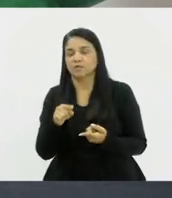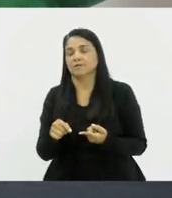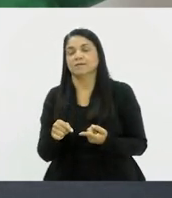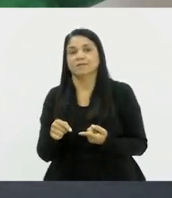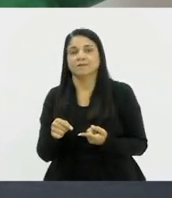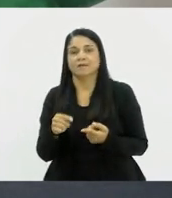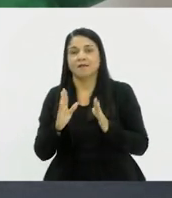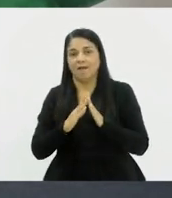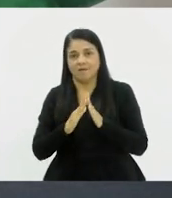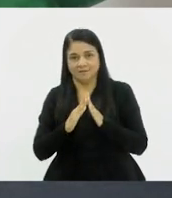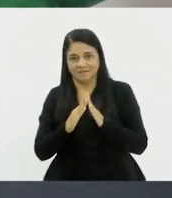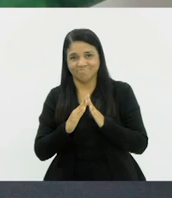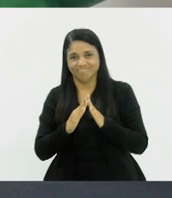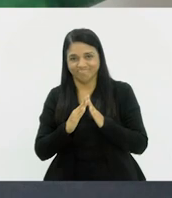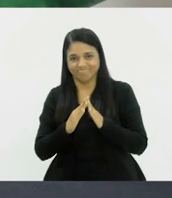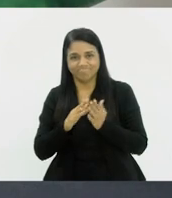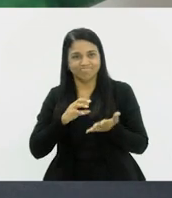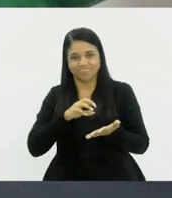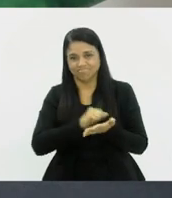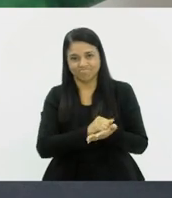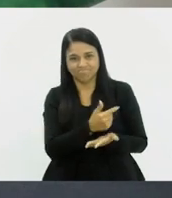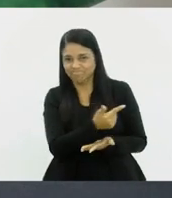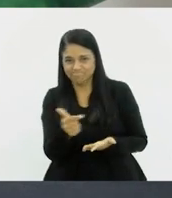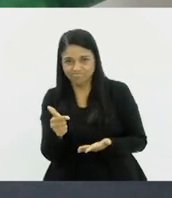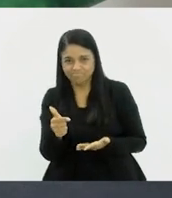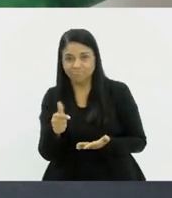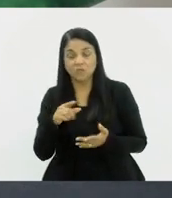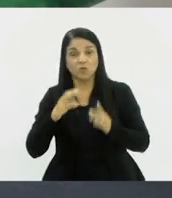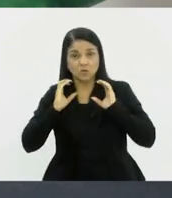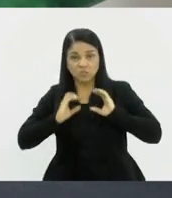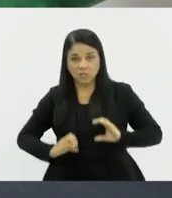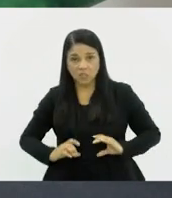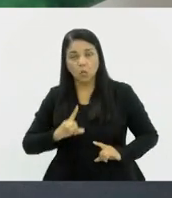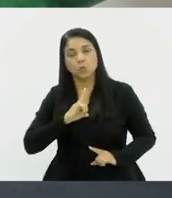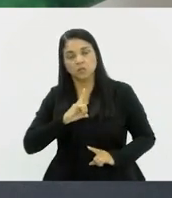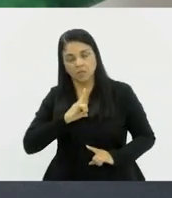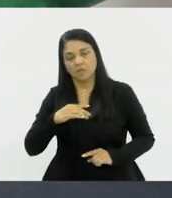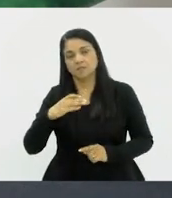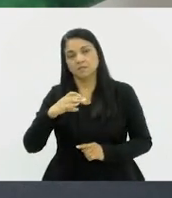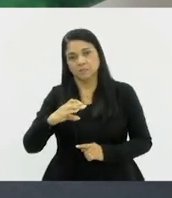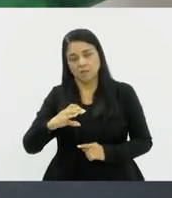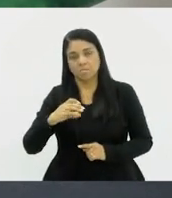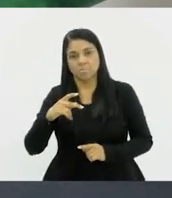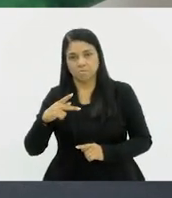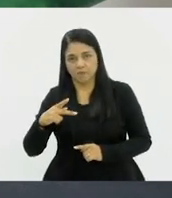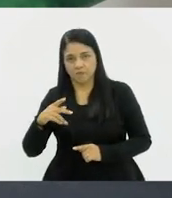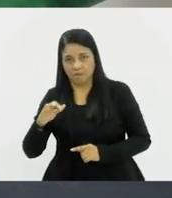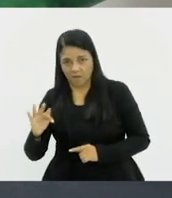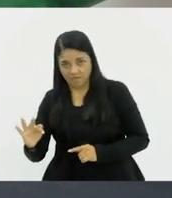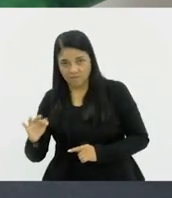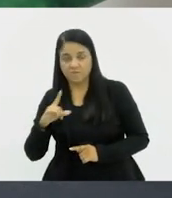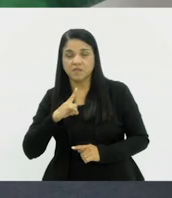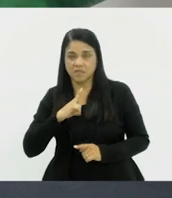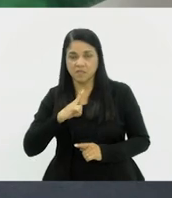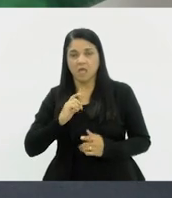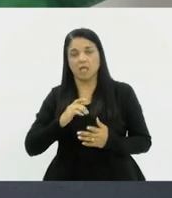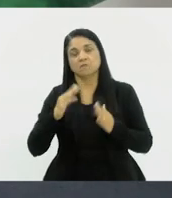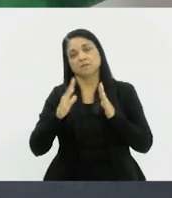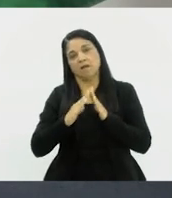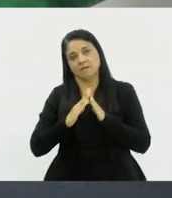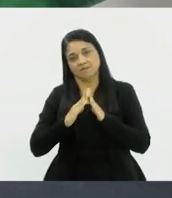do Brasil né que o cidadão é aquele que tem CPF produz né e é